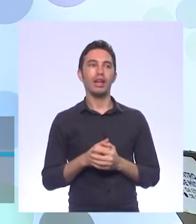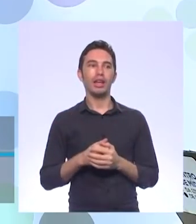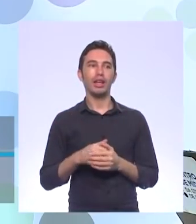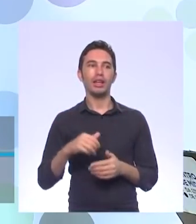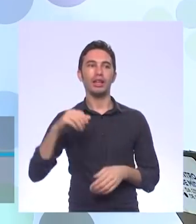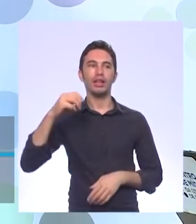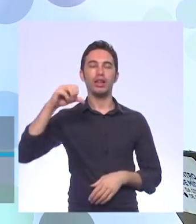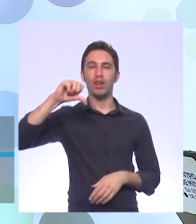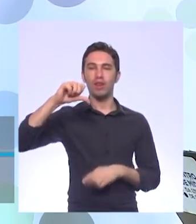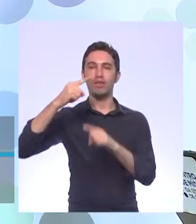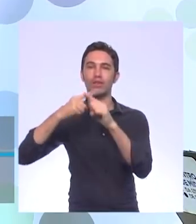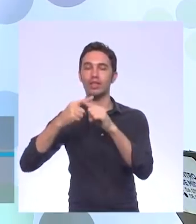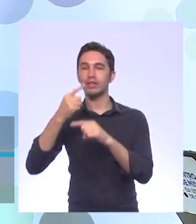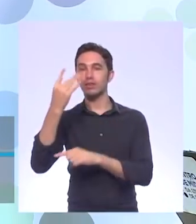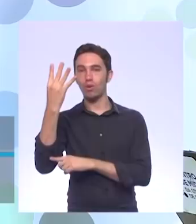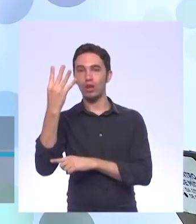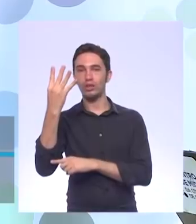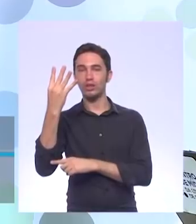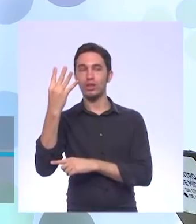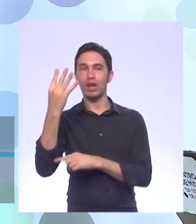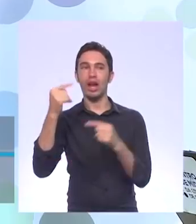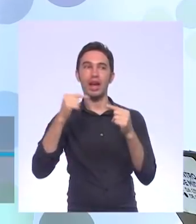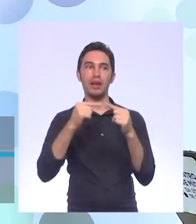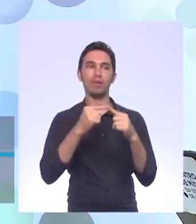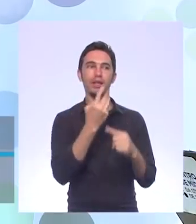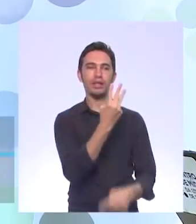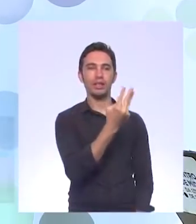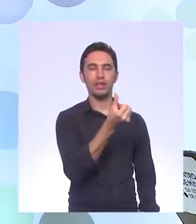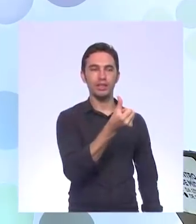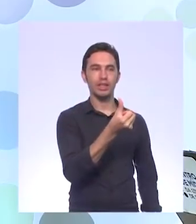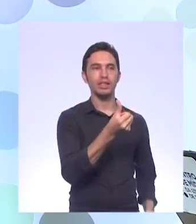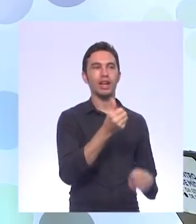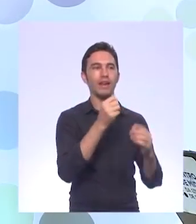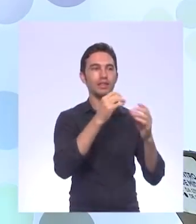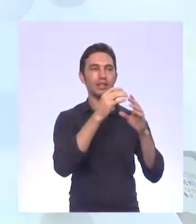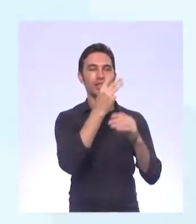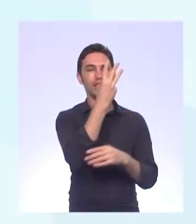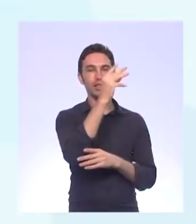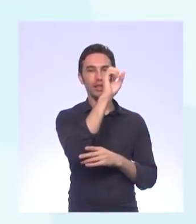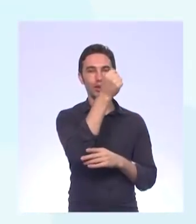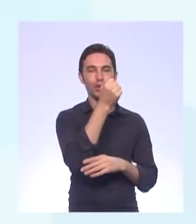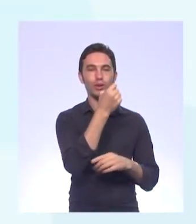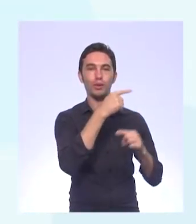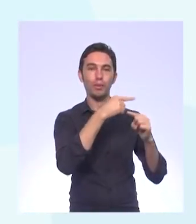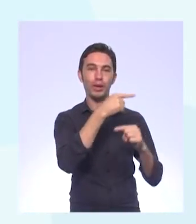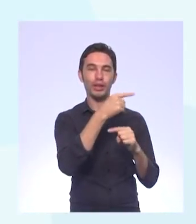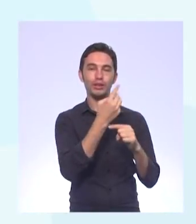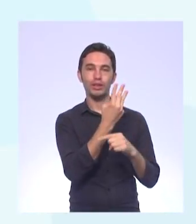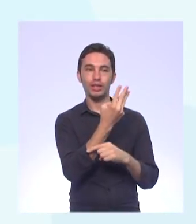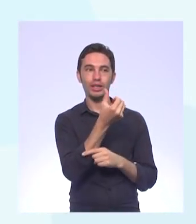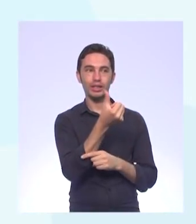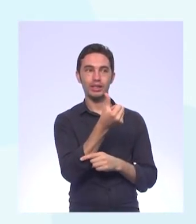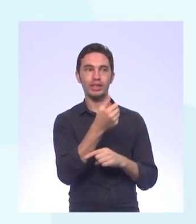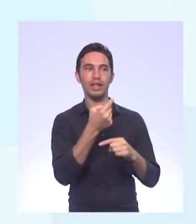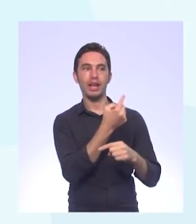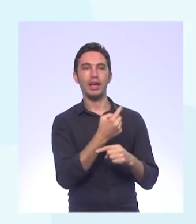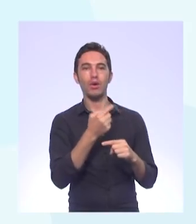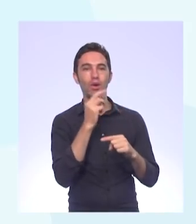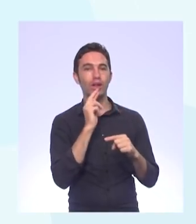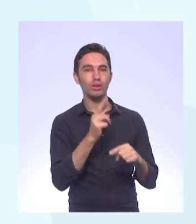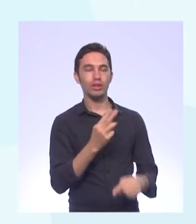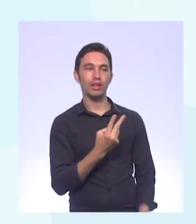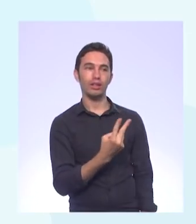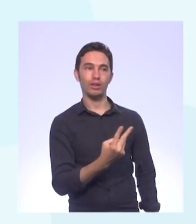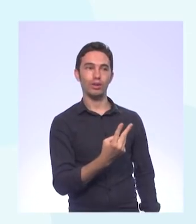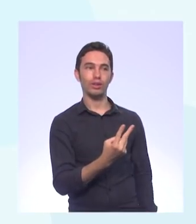isso daqui acho que a gente já sabe né tem número para baixar ainda tem né Tem esse zero eu aconselho vocês marcarem o número que